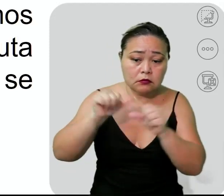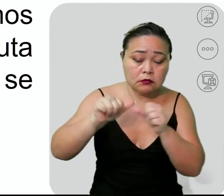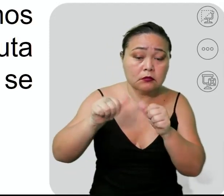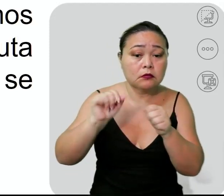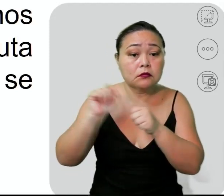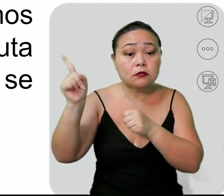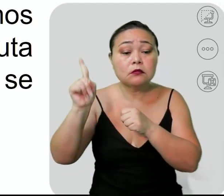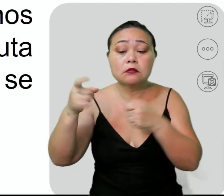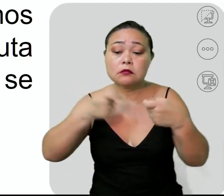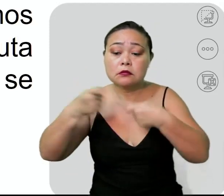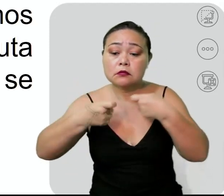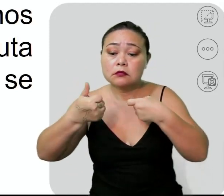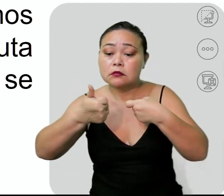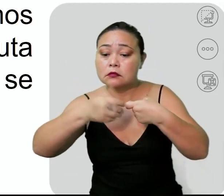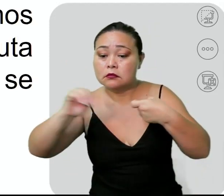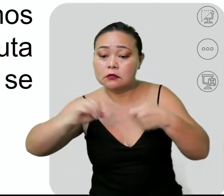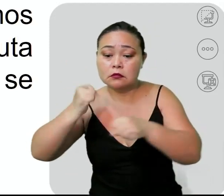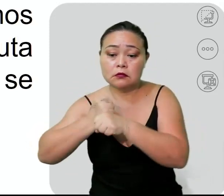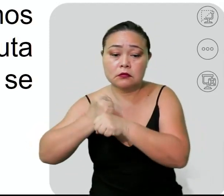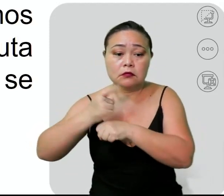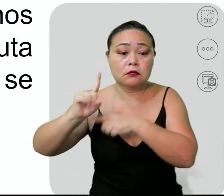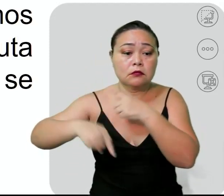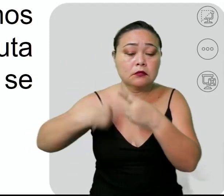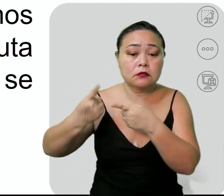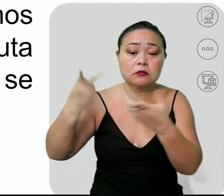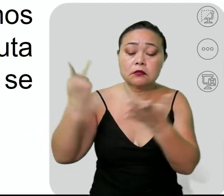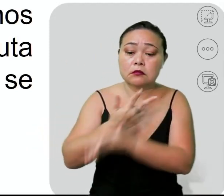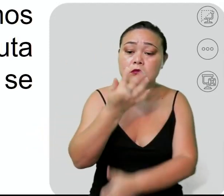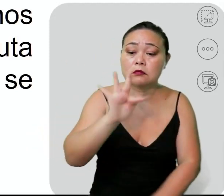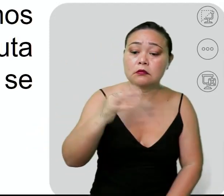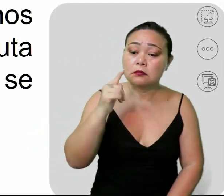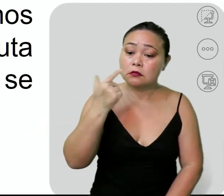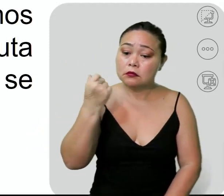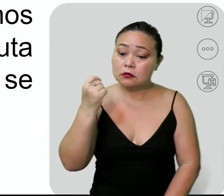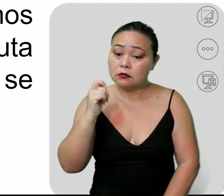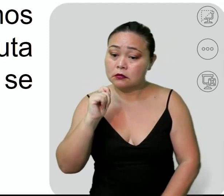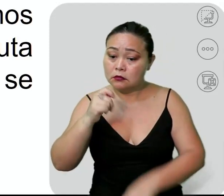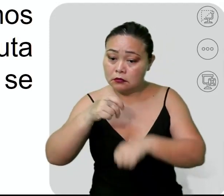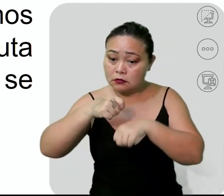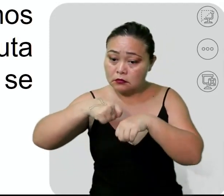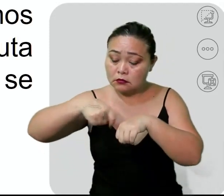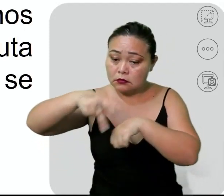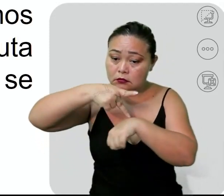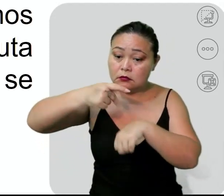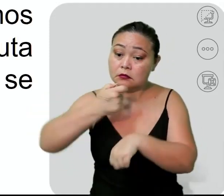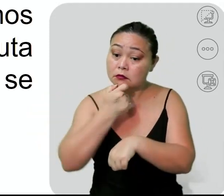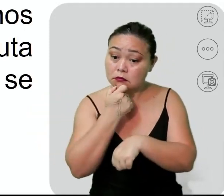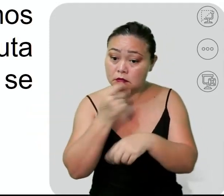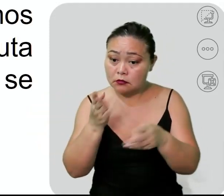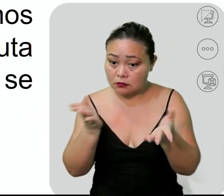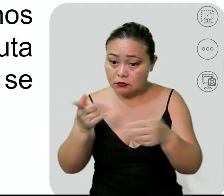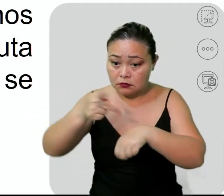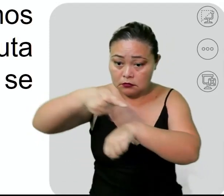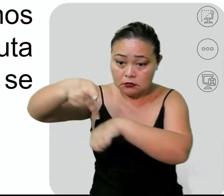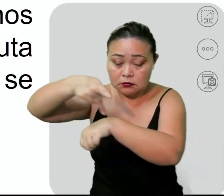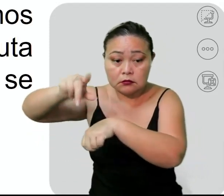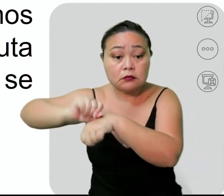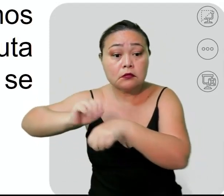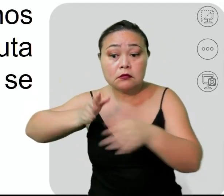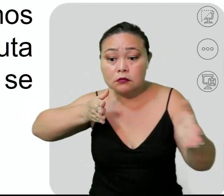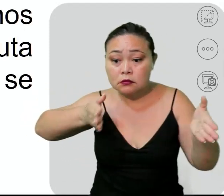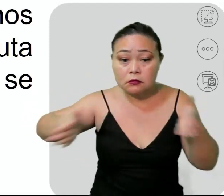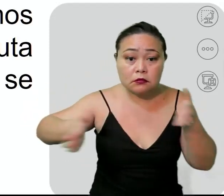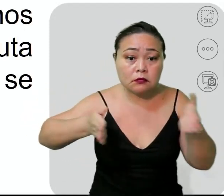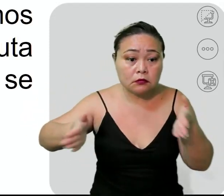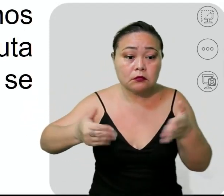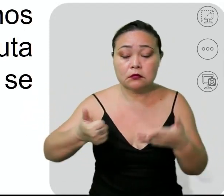Guerra de 100 Anos. Aconteceu entre a França e a Inglaterra. Aí, aqui sim, ó. Eu tenho nesse mesmo período